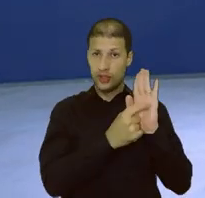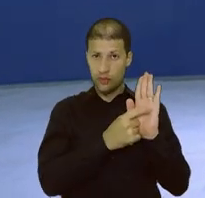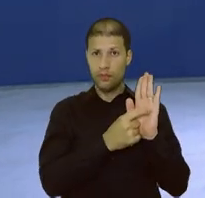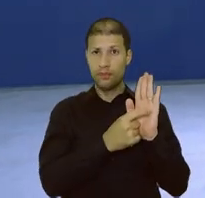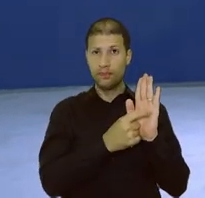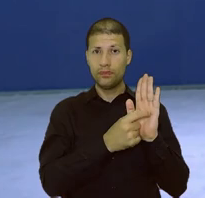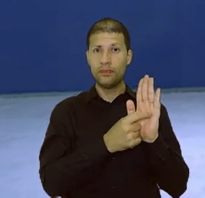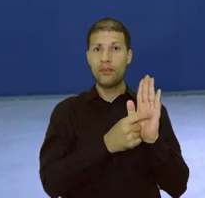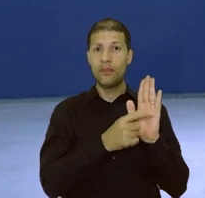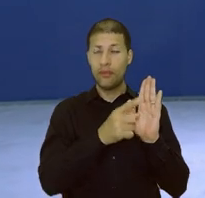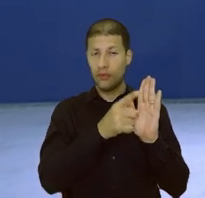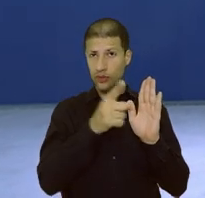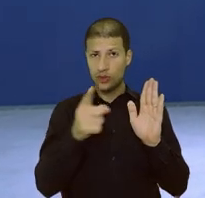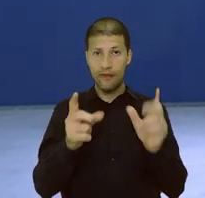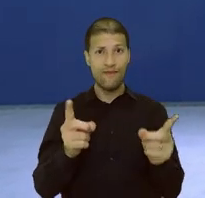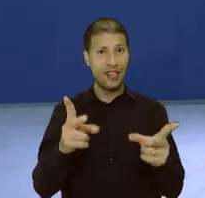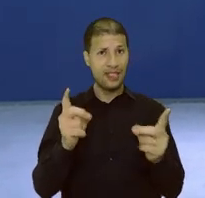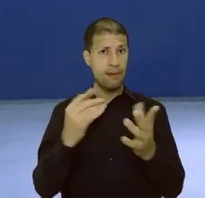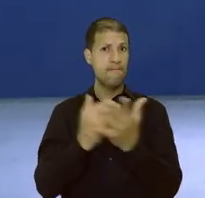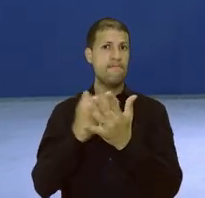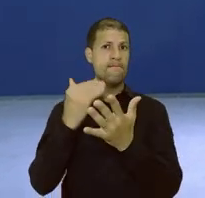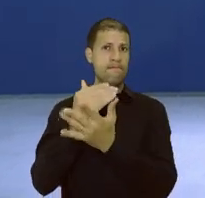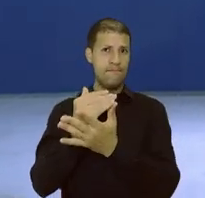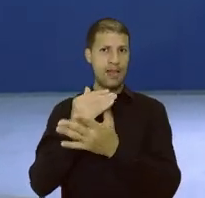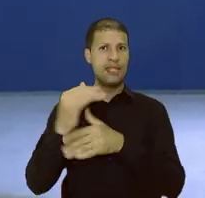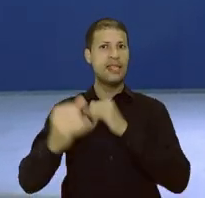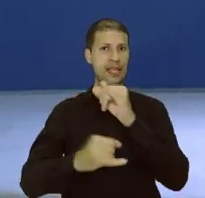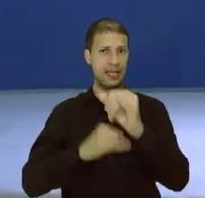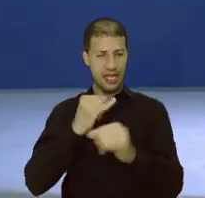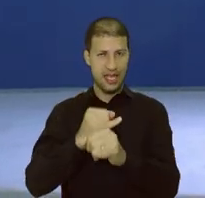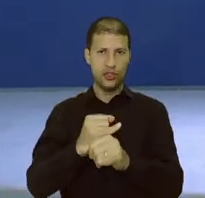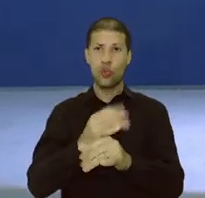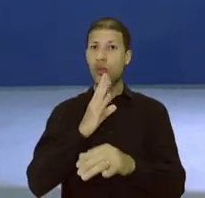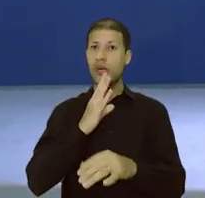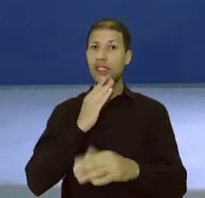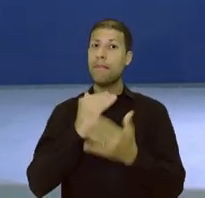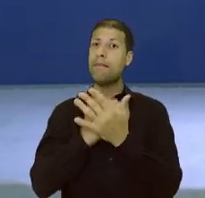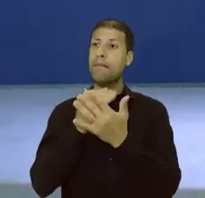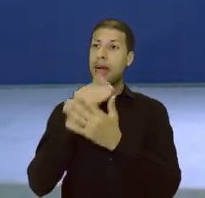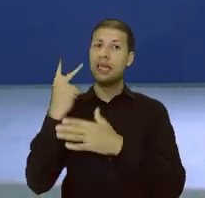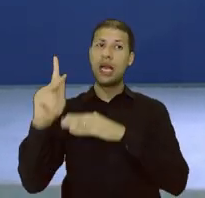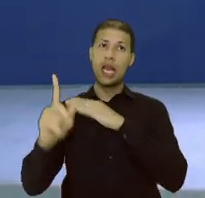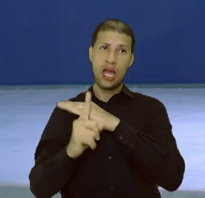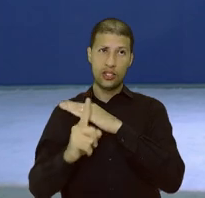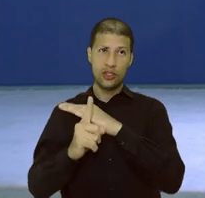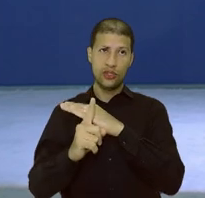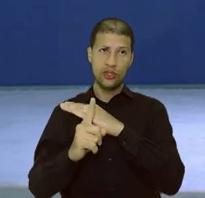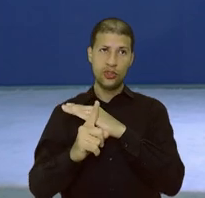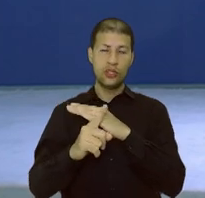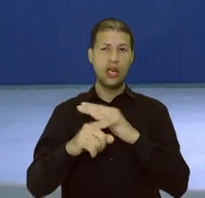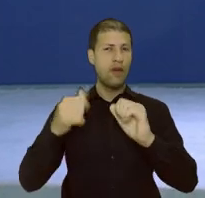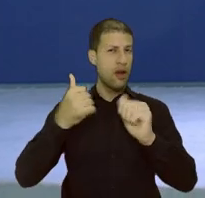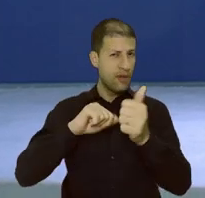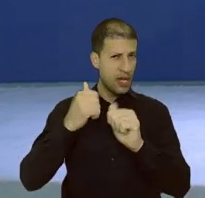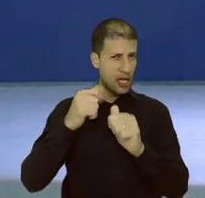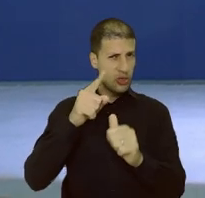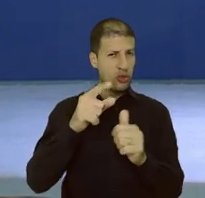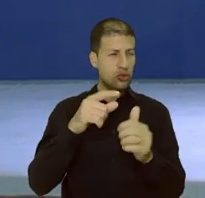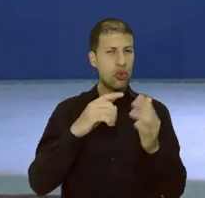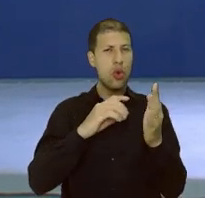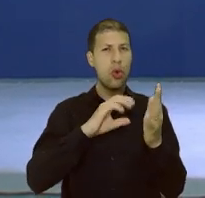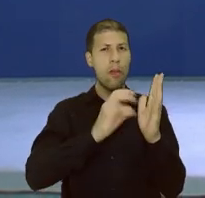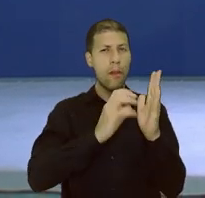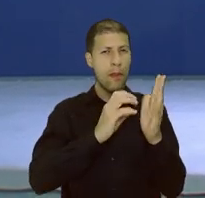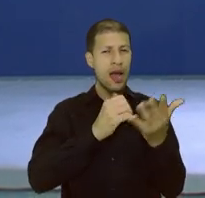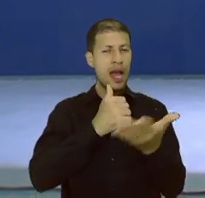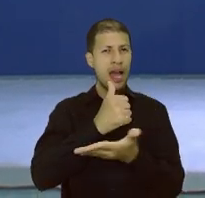você justamente vender mais online engajar mais online conhecer mais seu cliente ela vai fazer um diagnóstico da sua base de clientes é isso ela